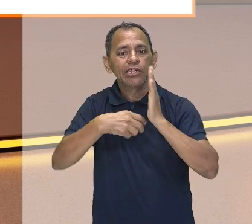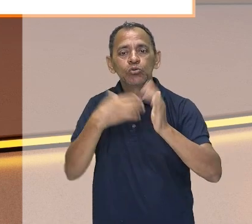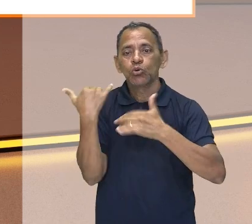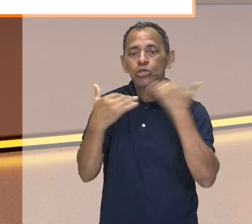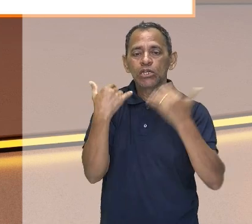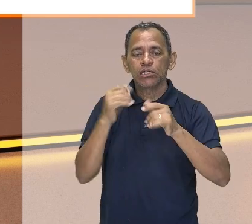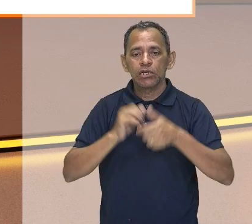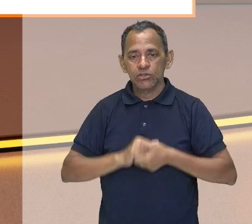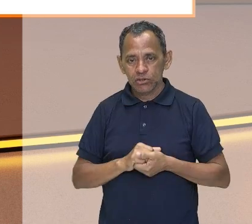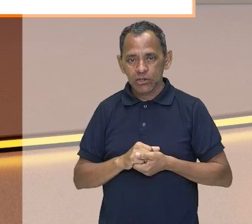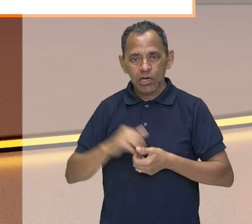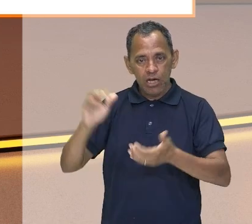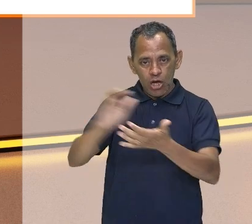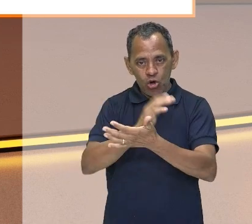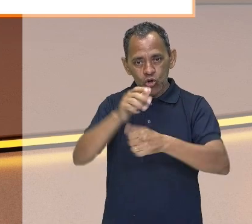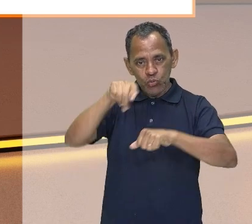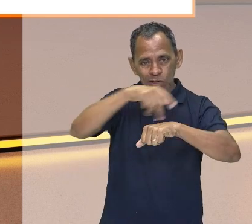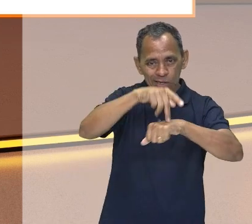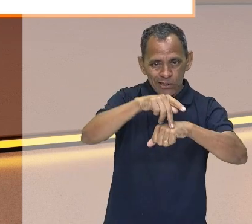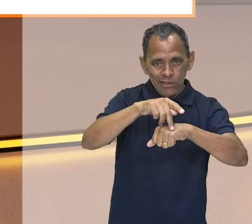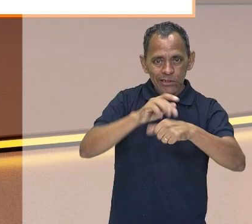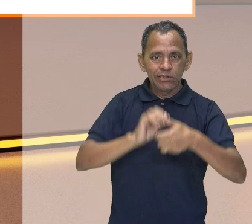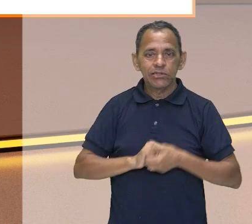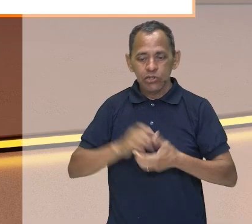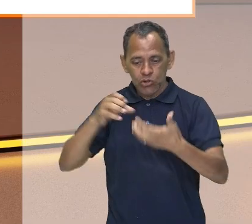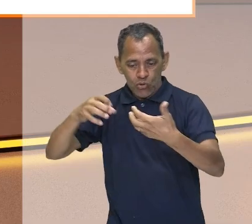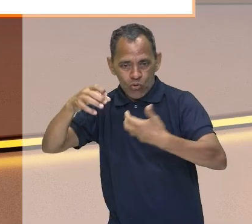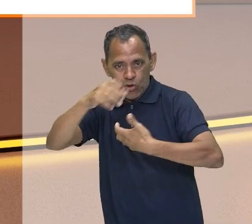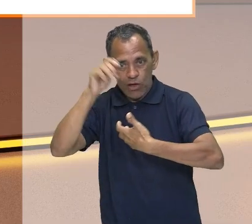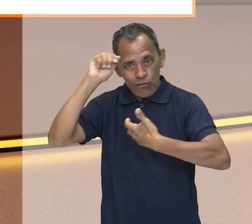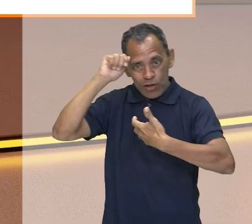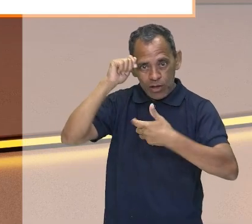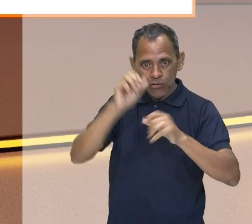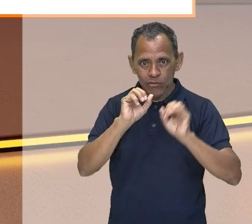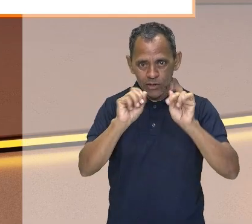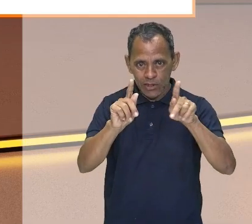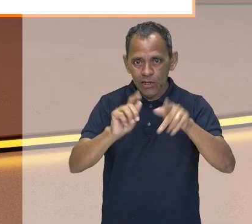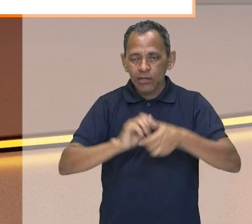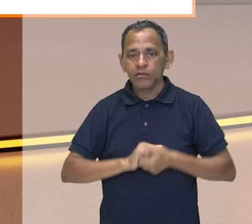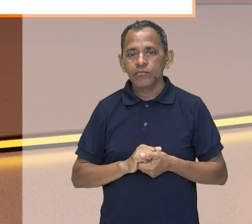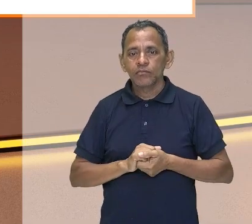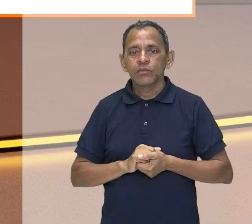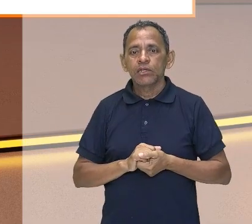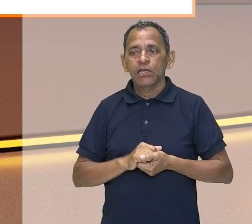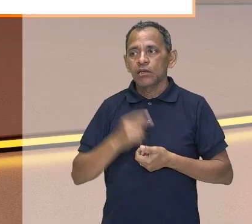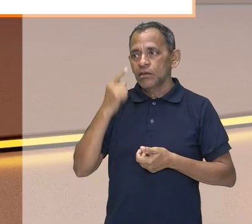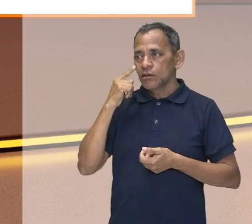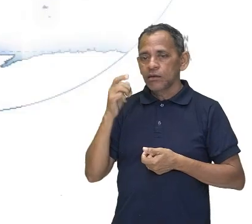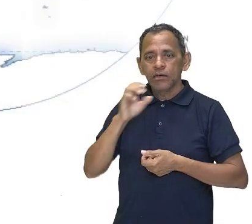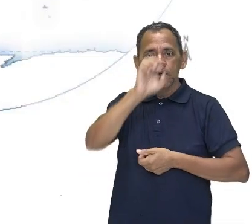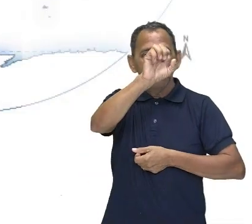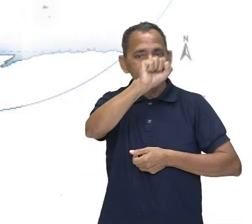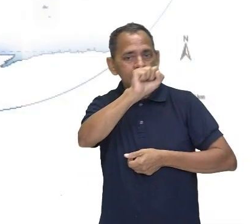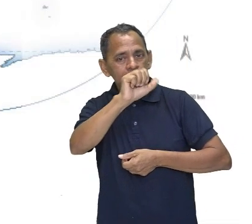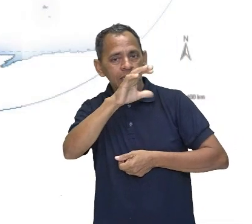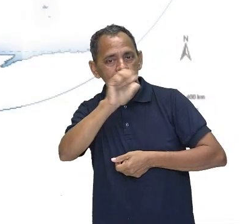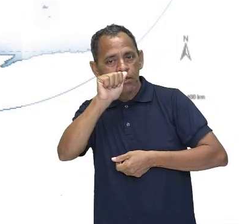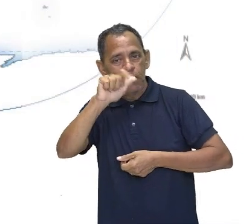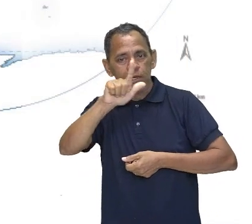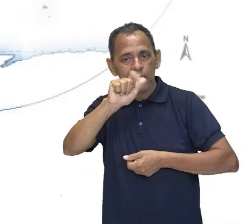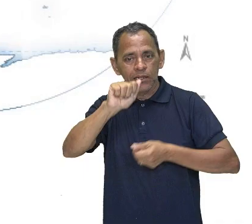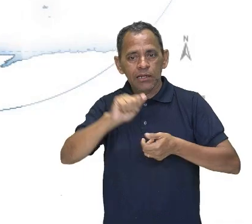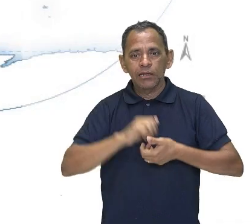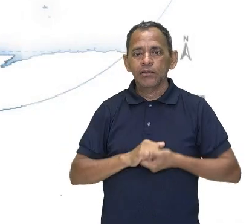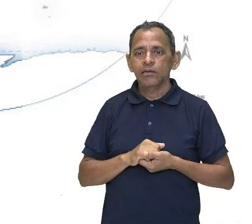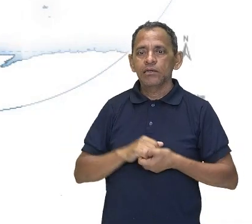mortalidade. É o caso de alguns países lá do continente africano. Tudo bem? Chegamos à escala. Acompanhem comigo a definição de